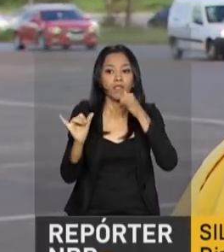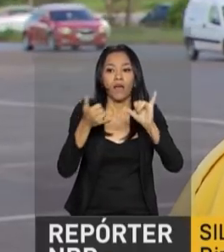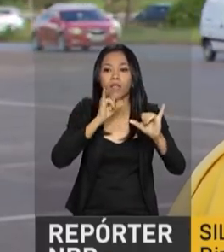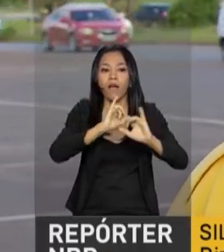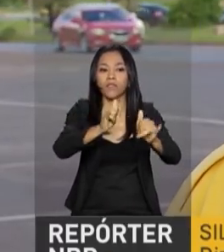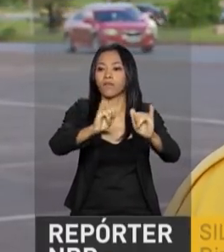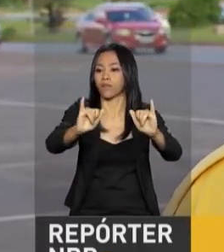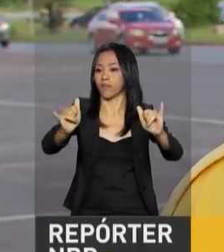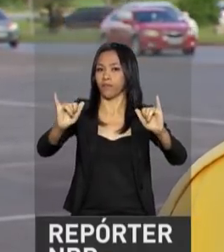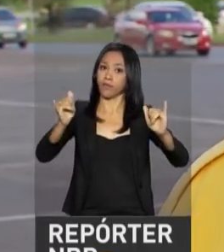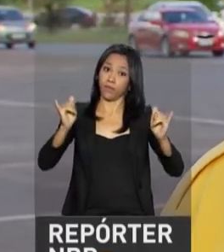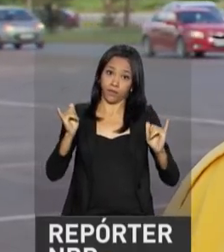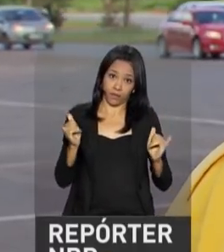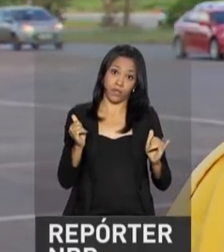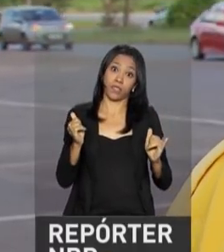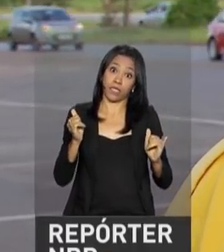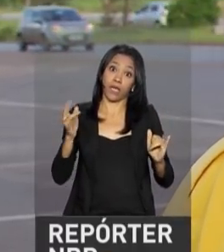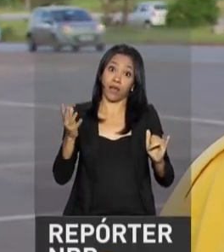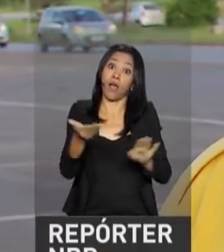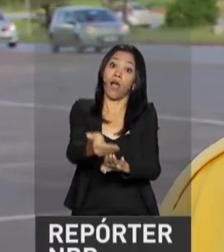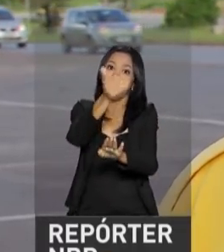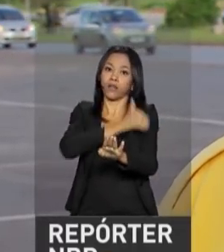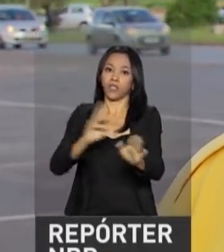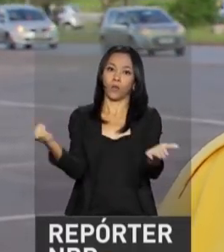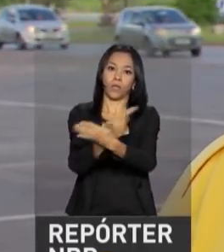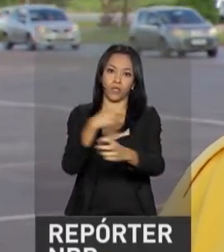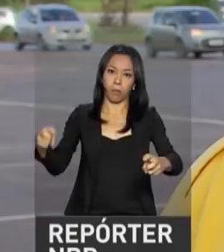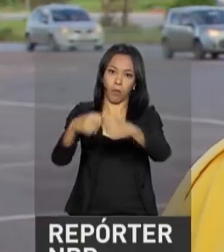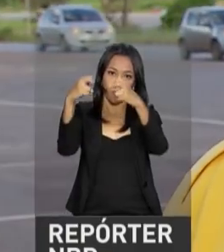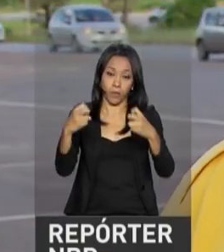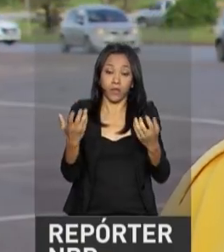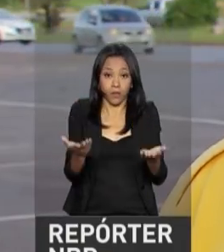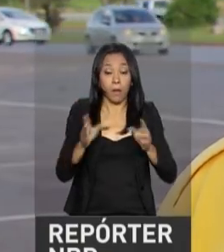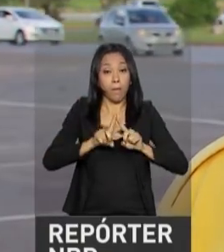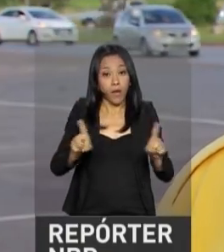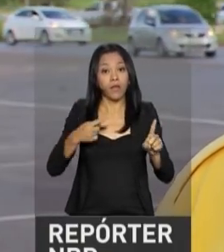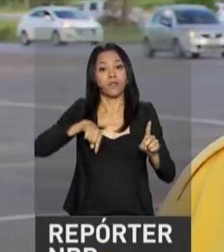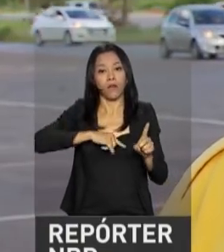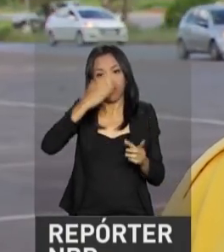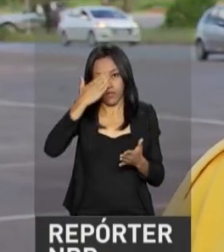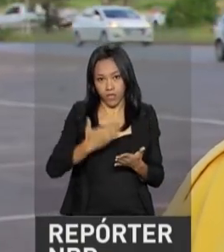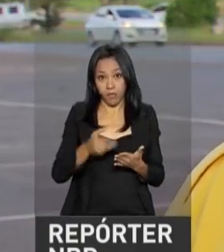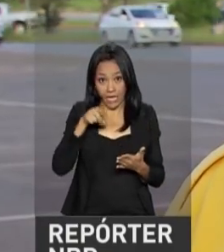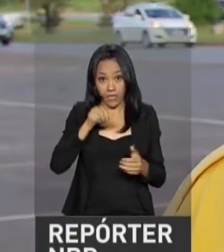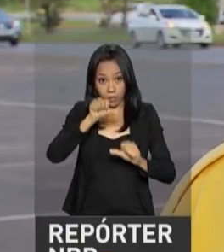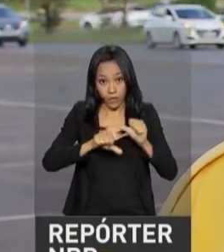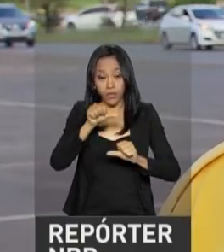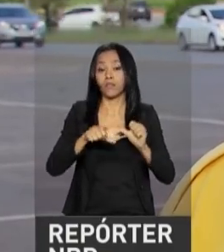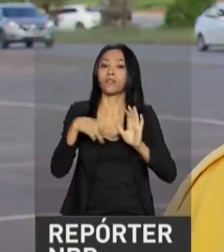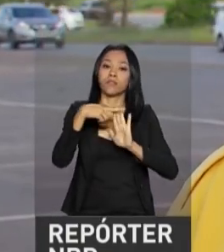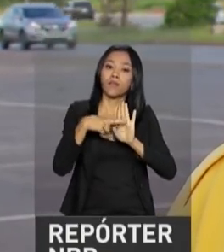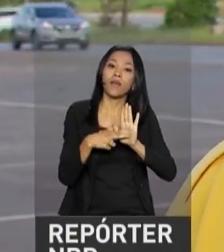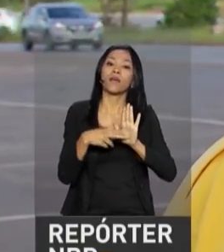às ações que é que aconteçam antes que aconteçam acidentes mas é a nós acreditamos que essa mudança é que a possibilidade das pessoas